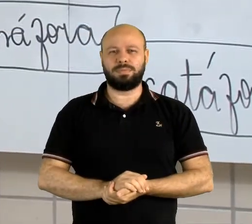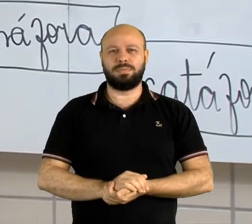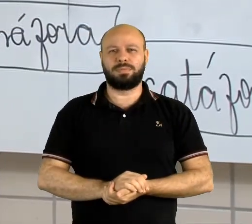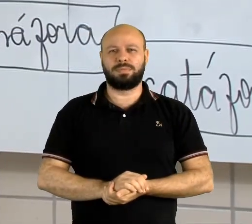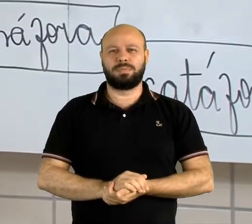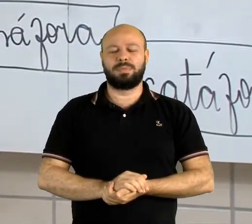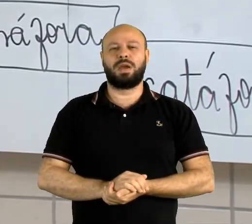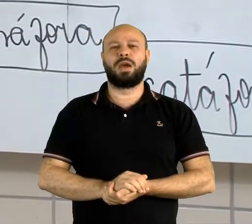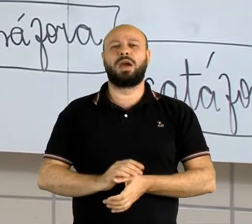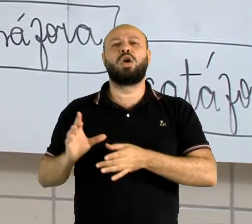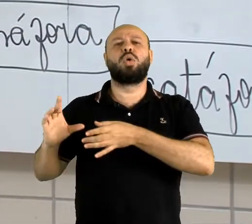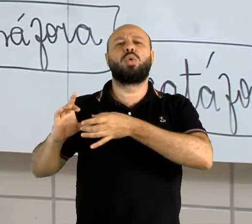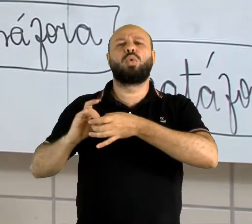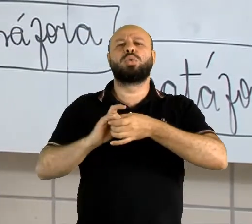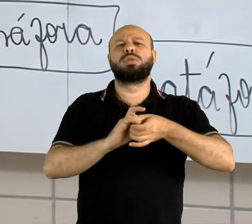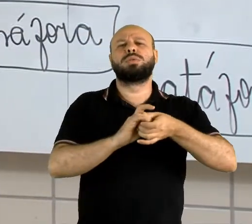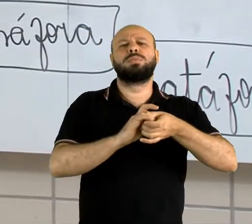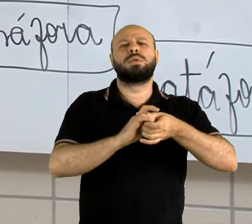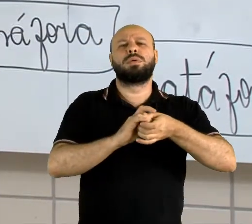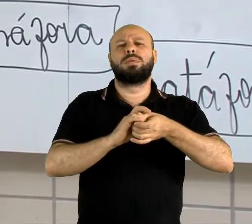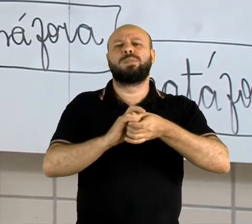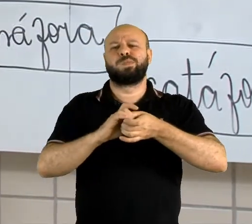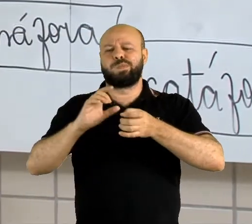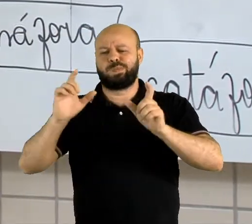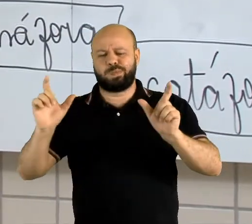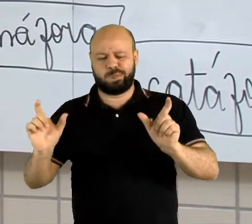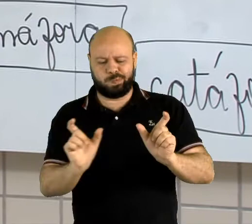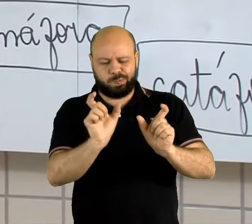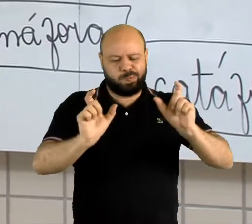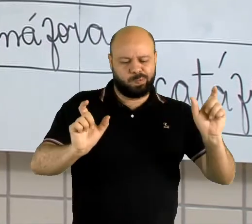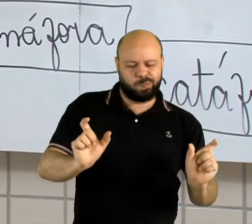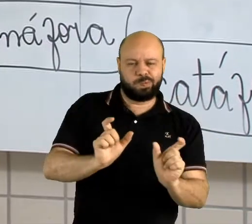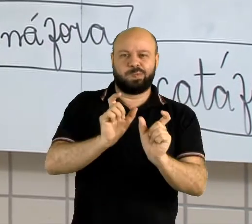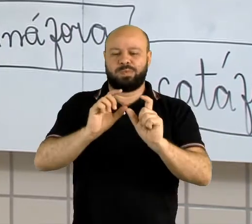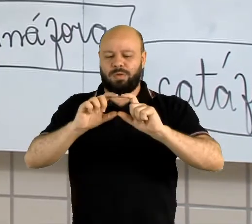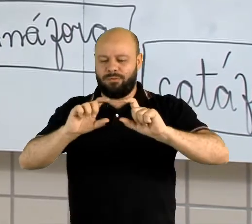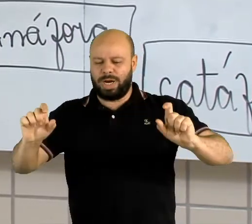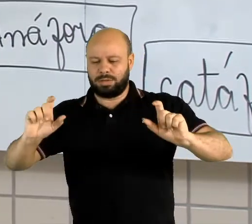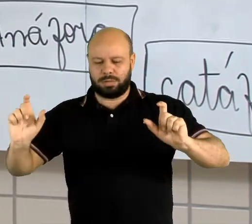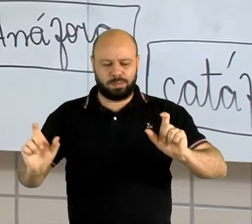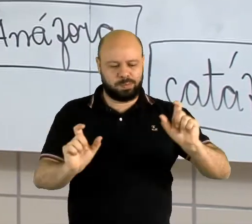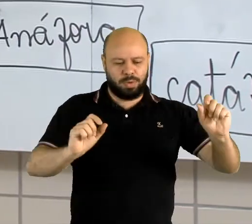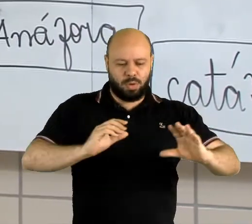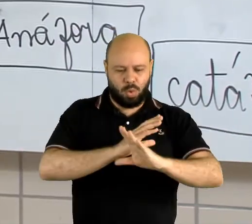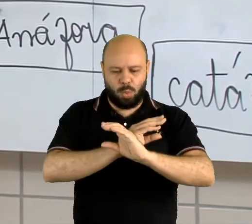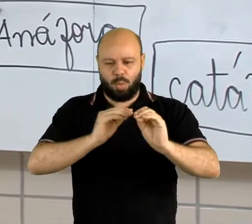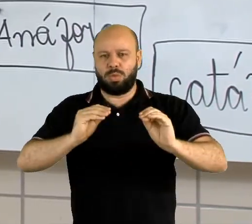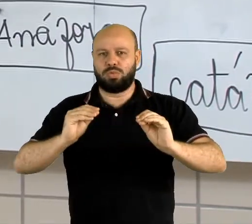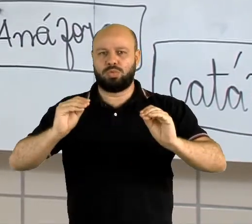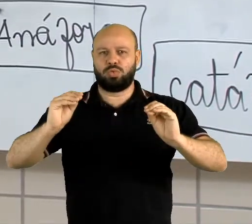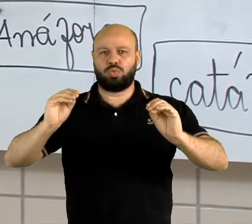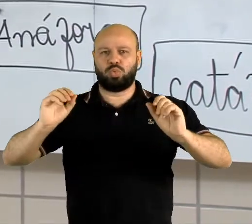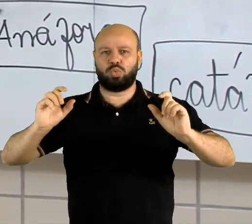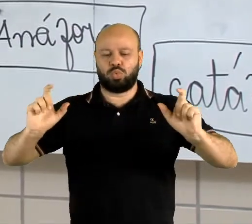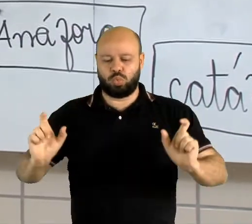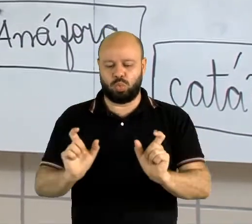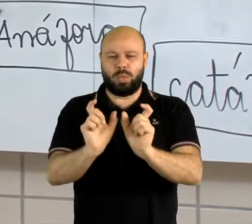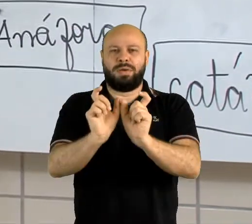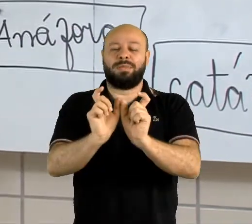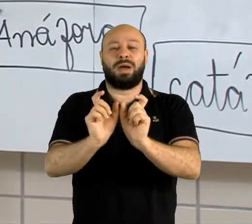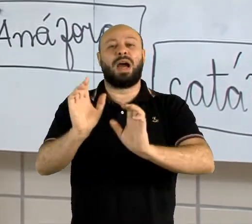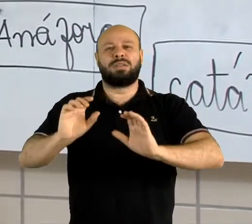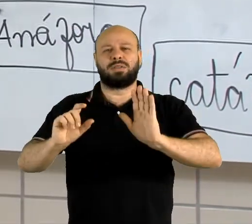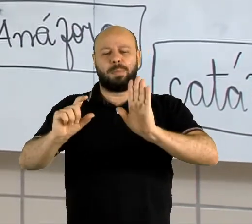a coesão ela vai conectar palavras, períodos, frases e os parágrafos de um texto,